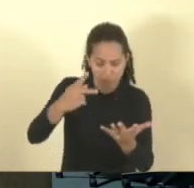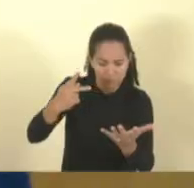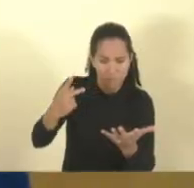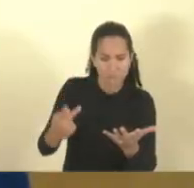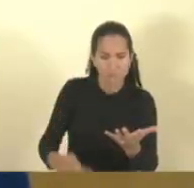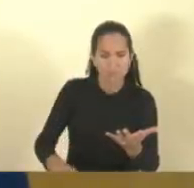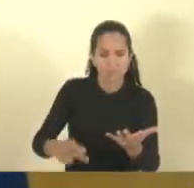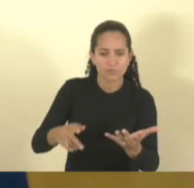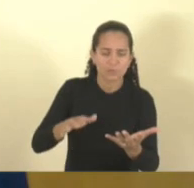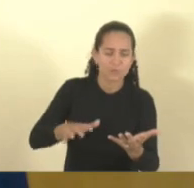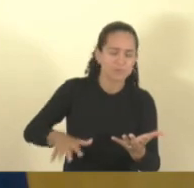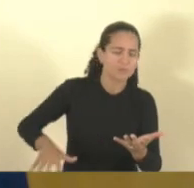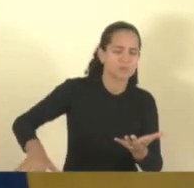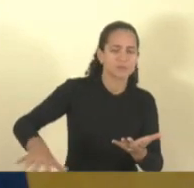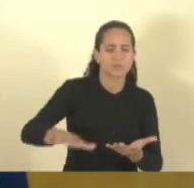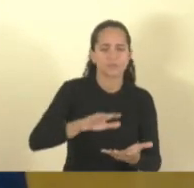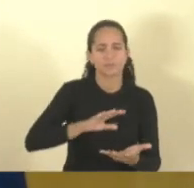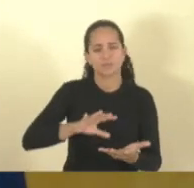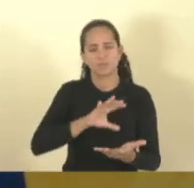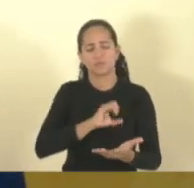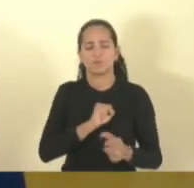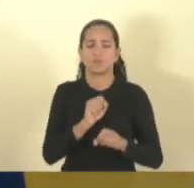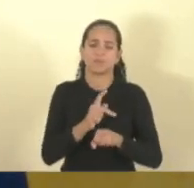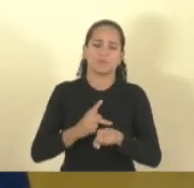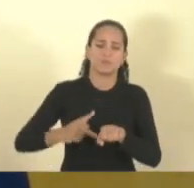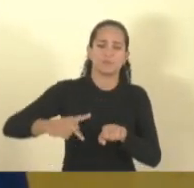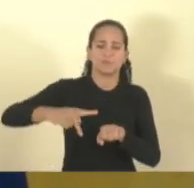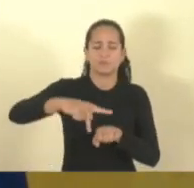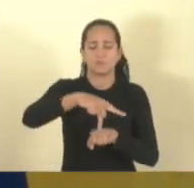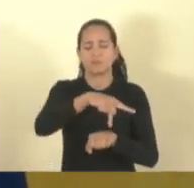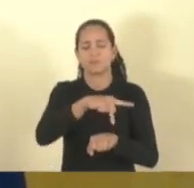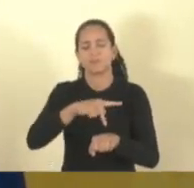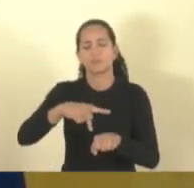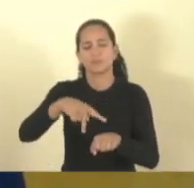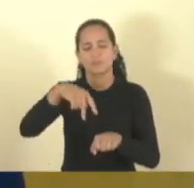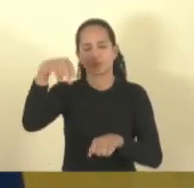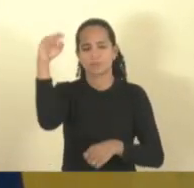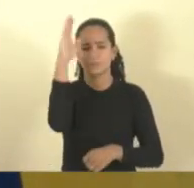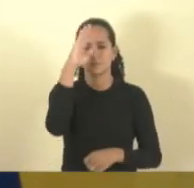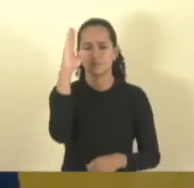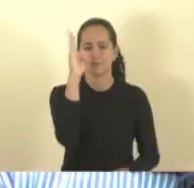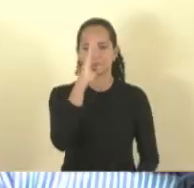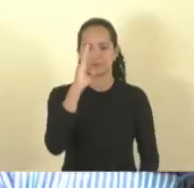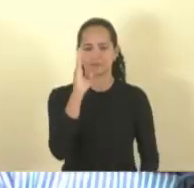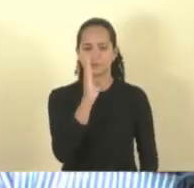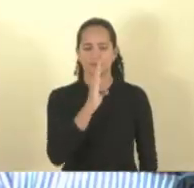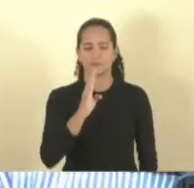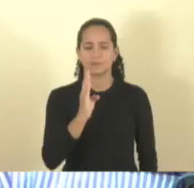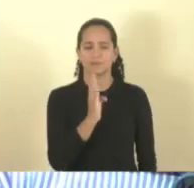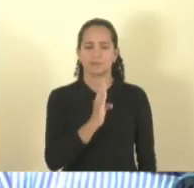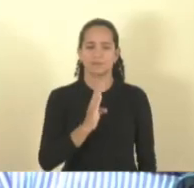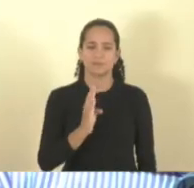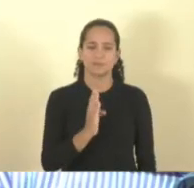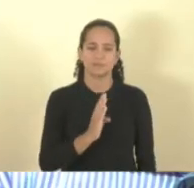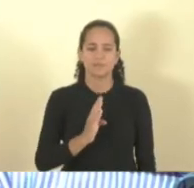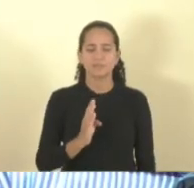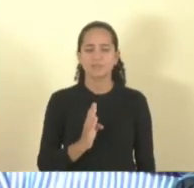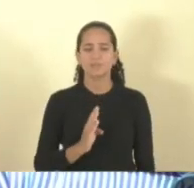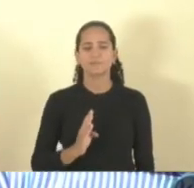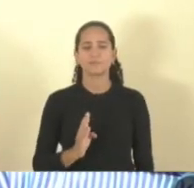dos filhos deste solo és mãe gentil, pátria amada, Brasil.